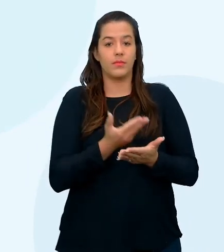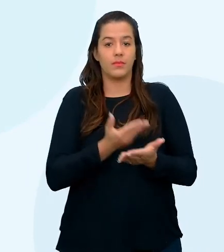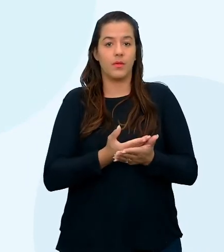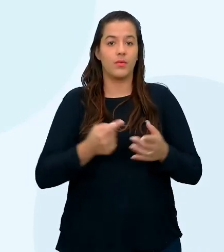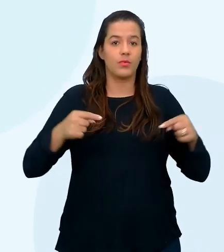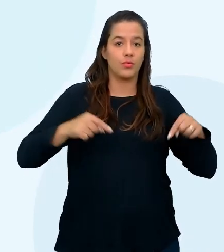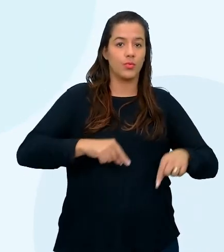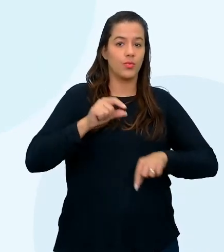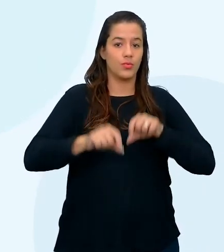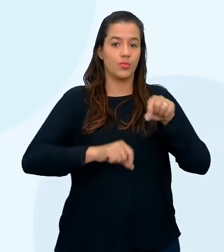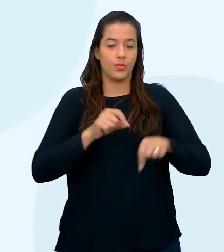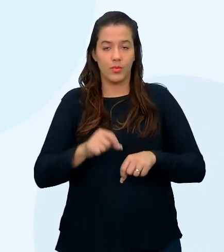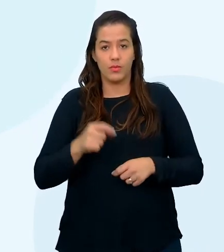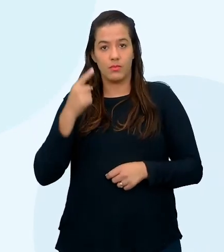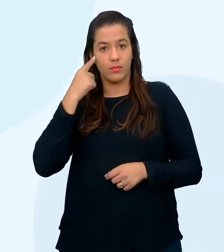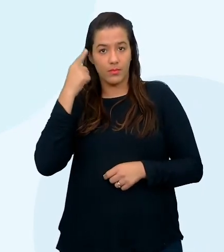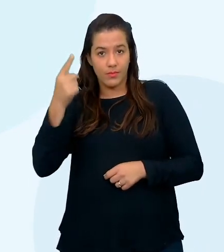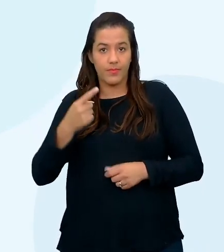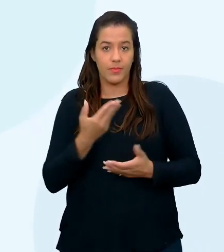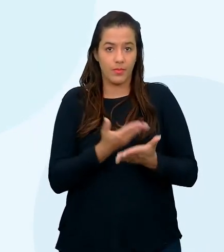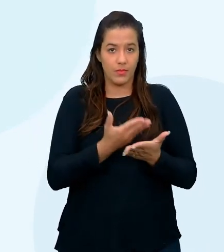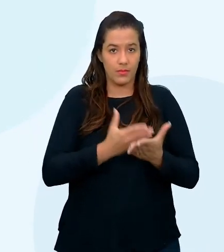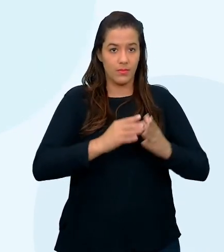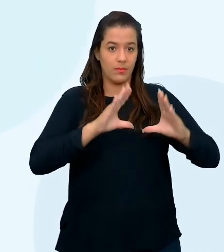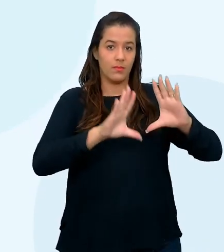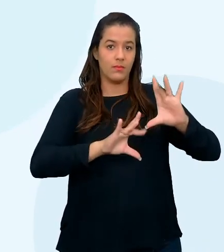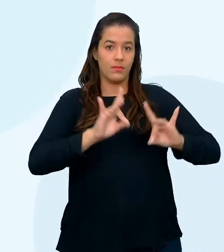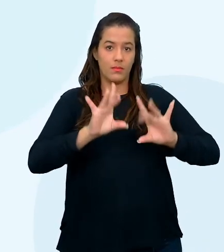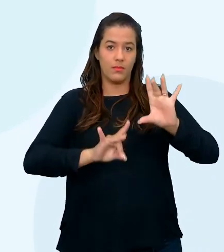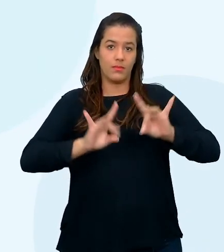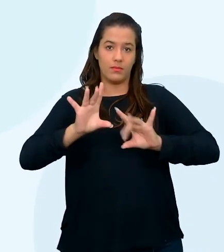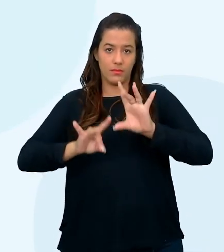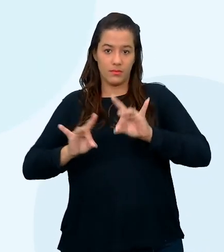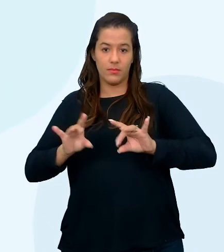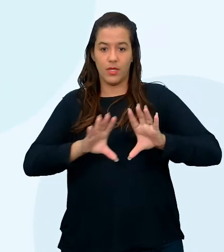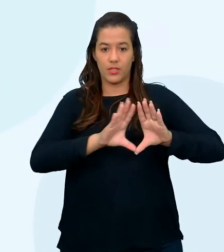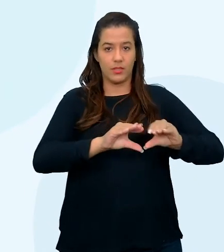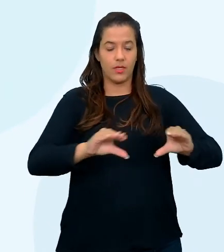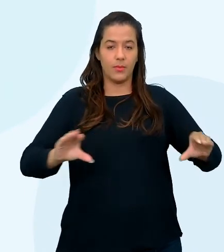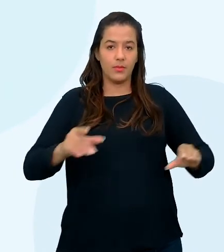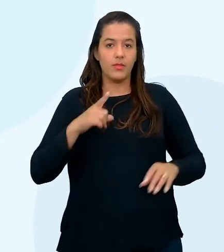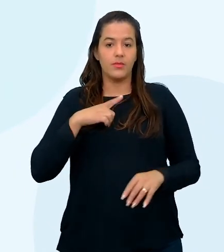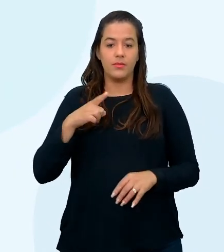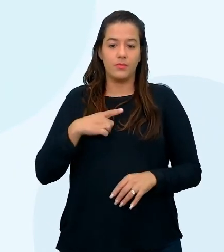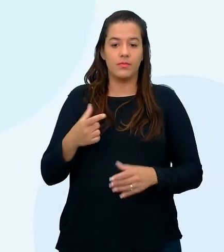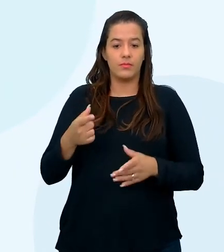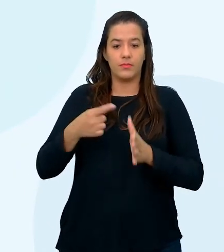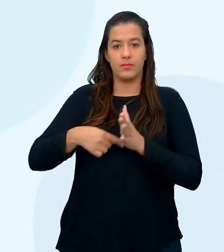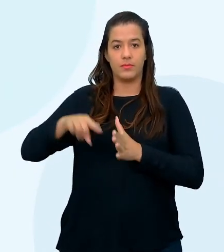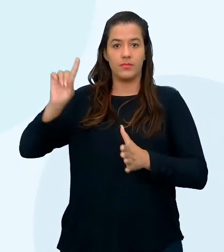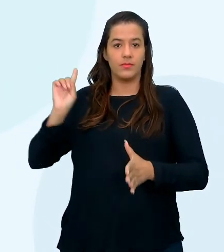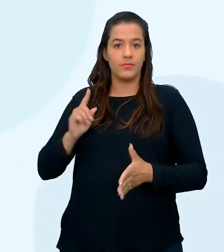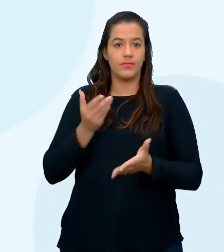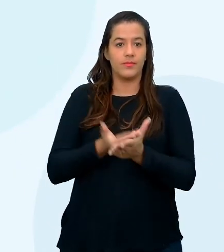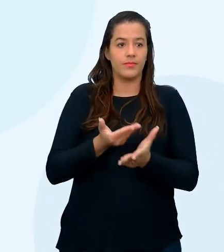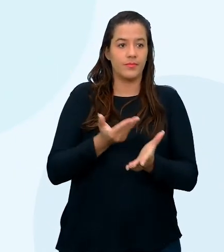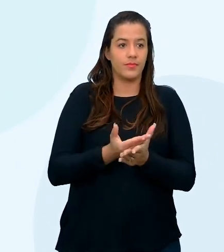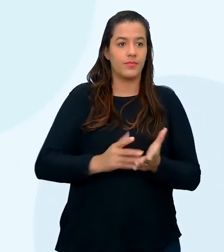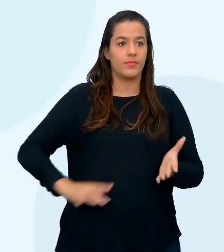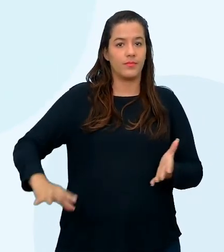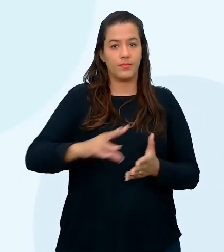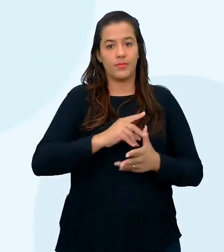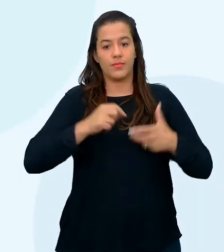hoje? Nós retomamos os tipos de solo, né, apresentados para vocês em aulas anteriores. Observamos